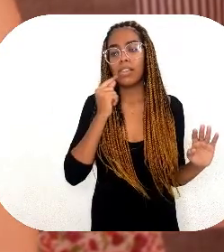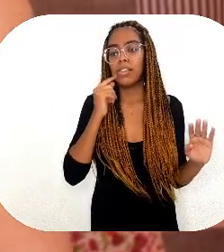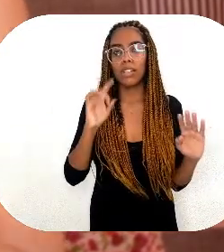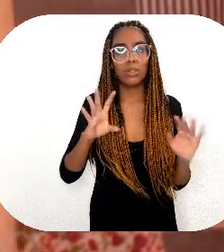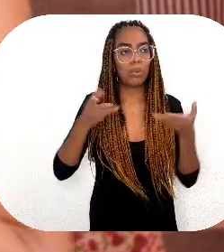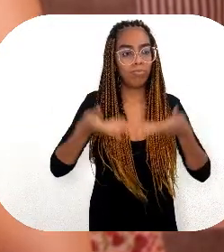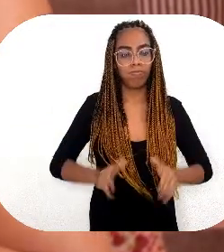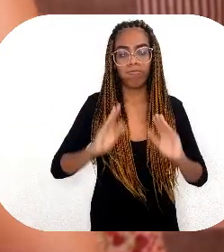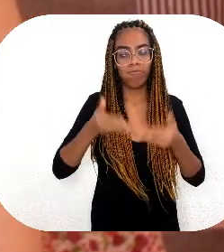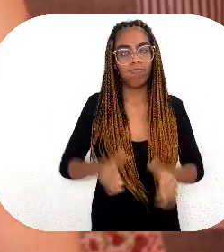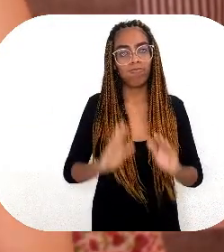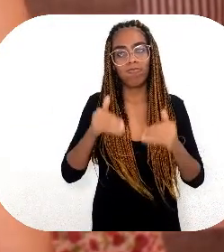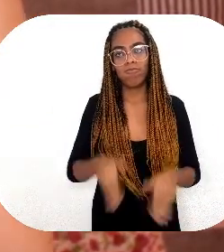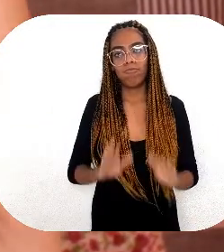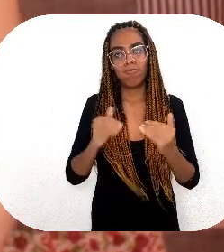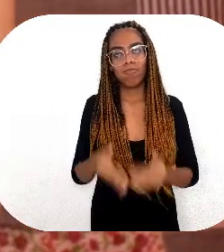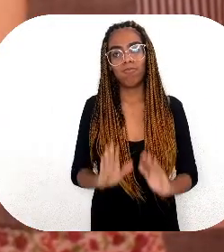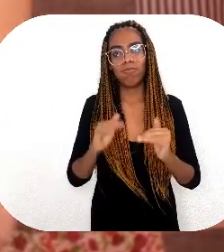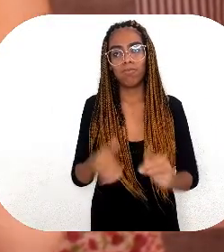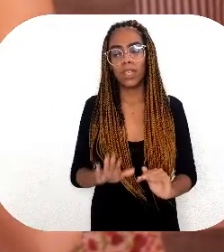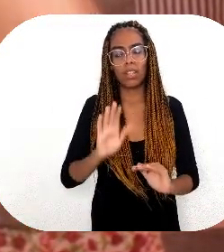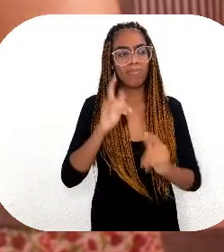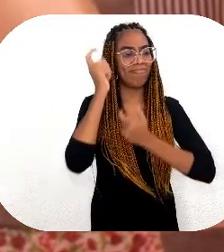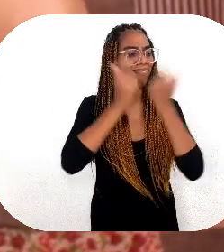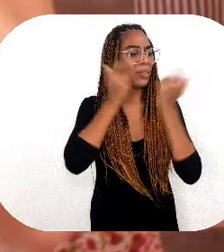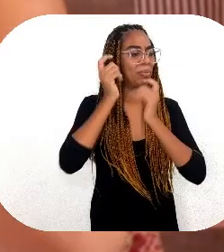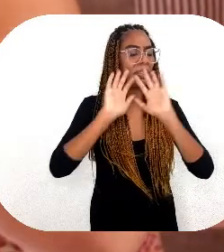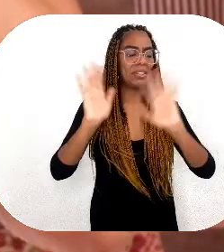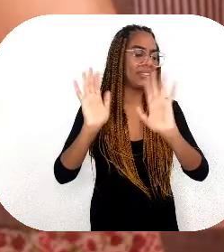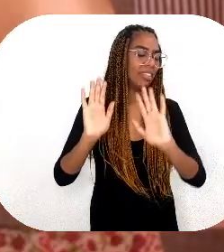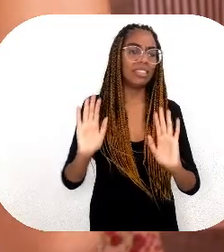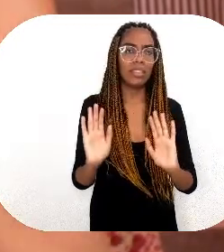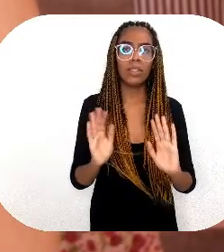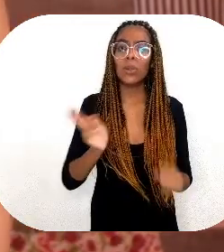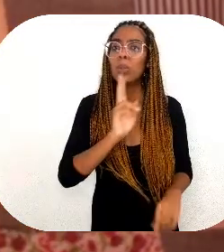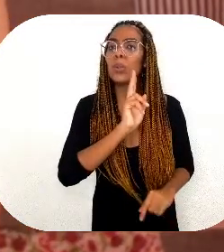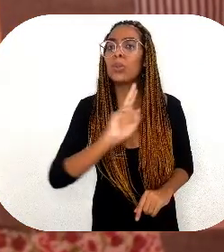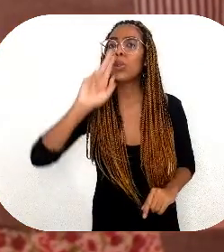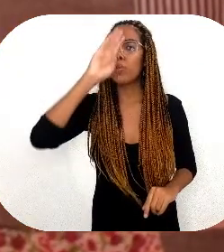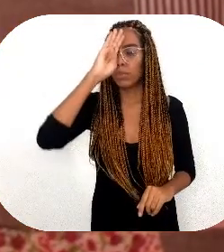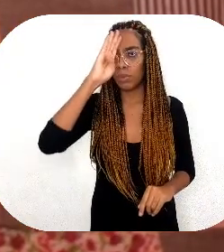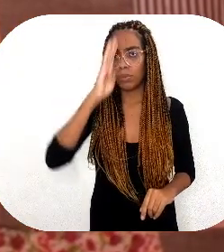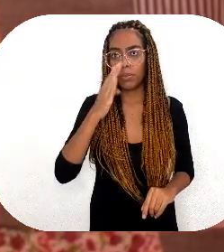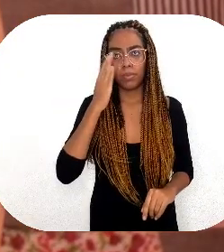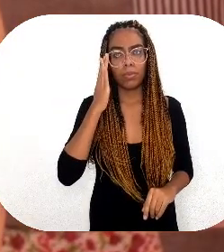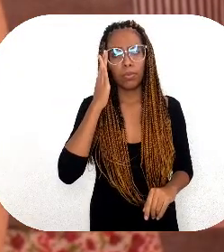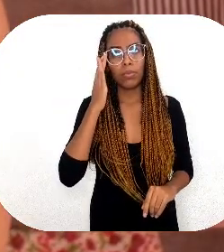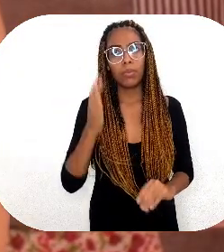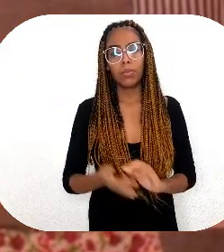novo? É, porque é assim mesmo, rato é desse jeito, é só tendo filhote, é um negócio... Eu tô com a minha cabeça muito perturbada, me perturbe